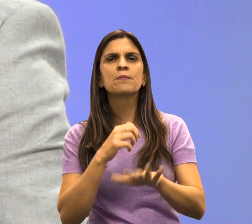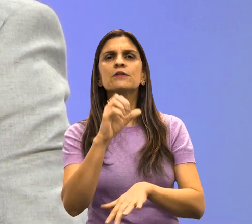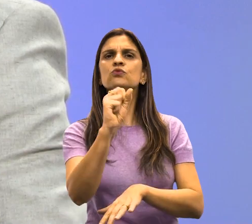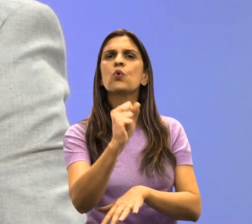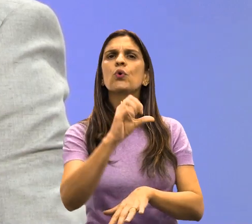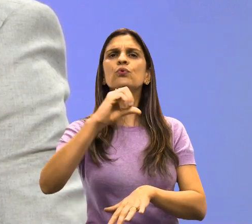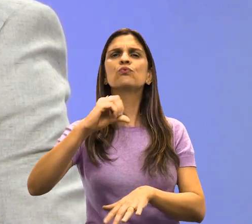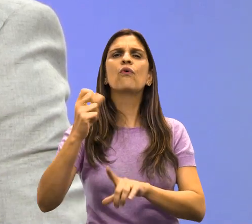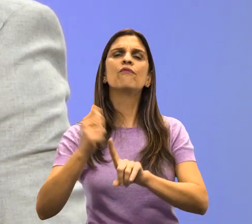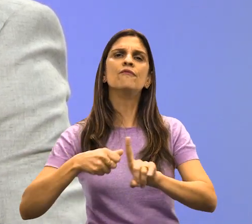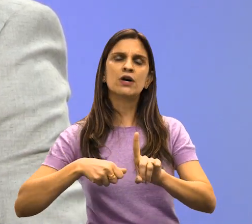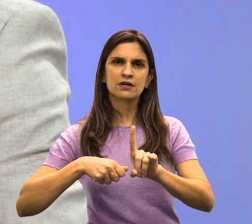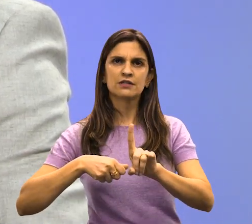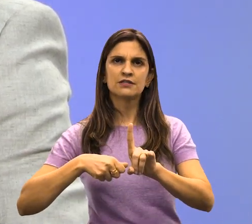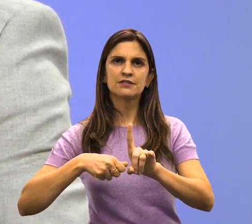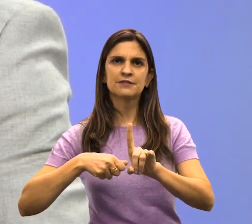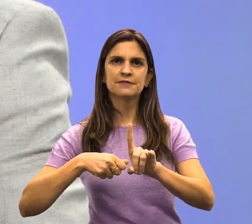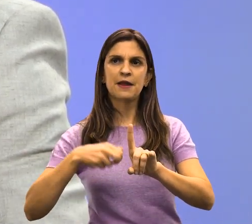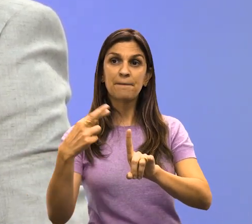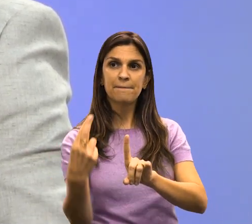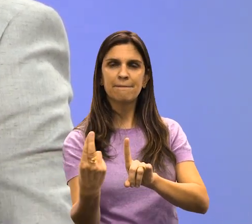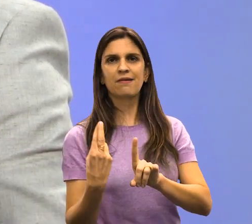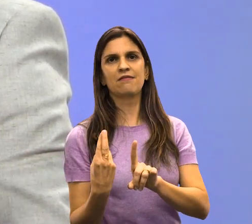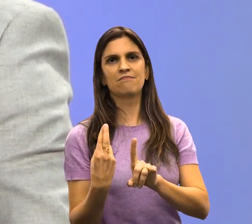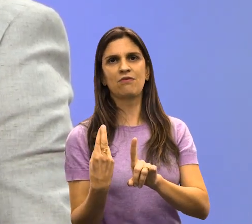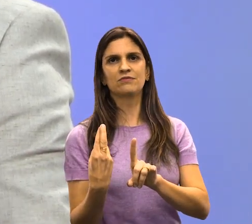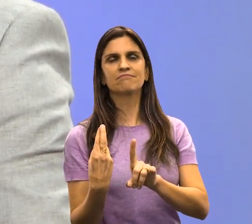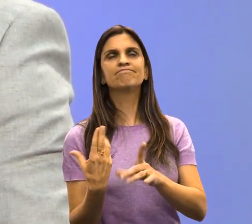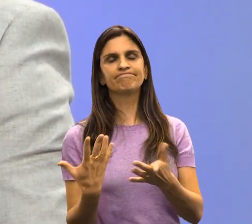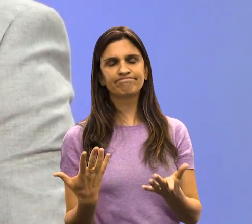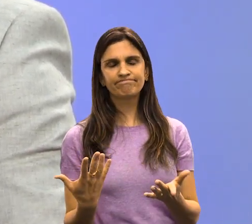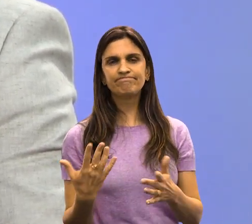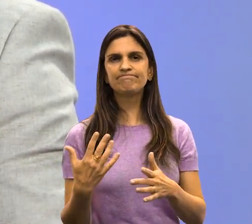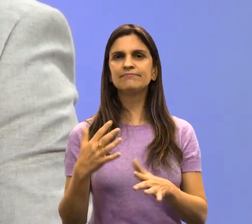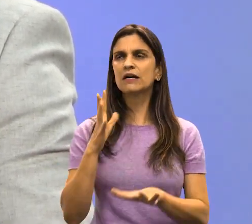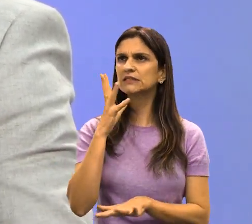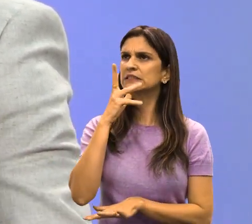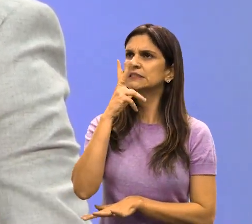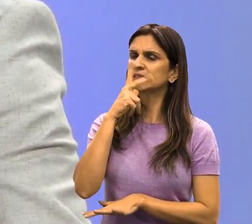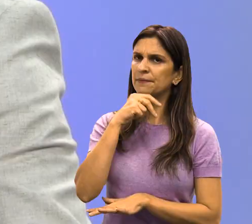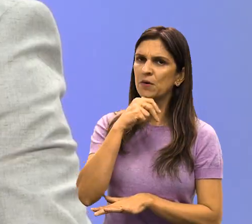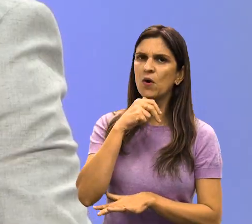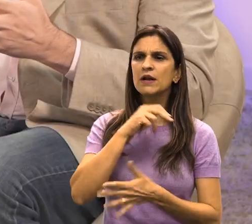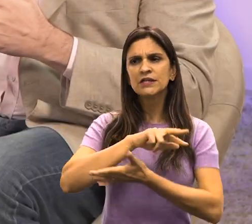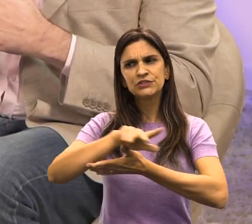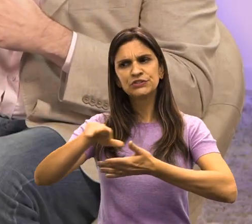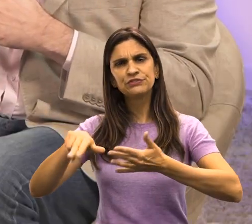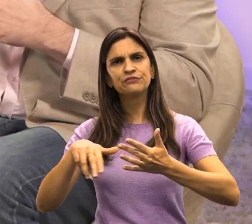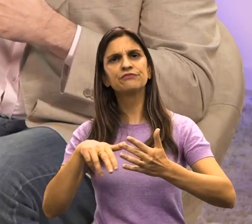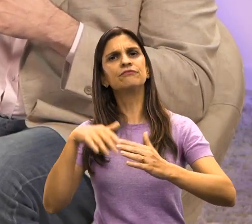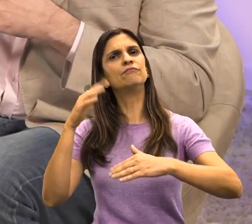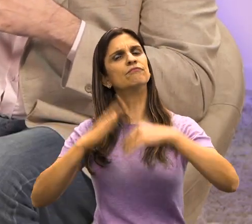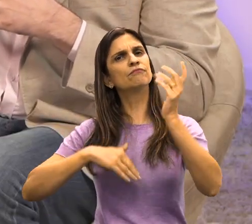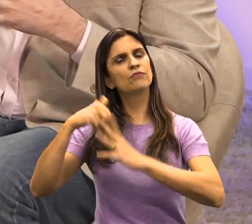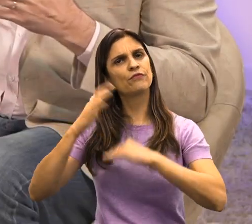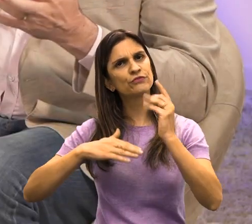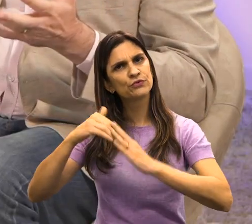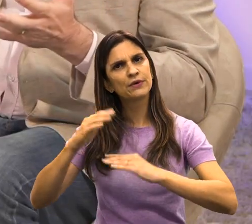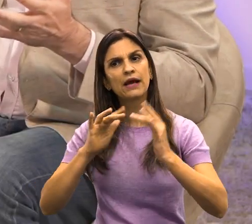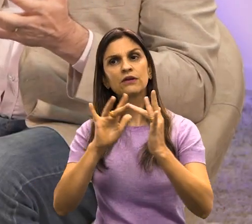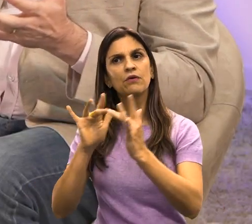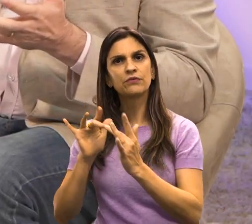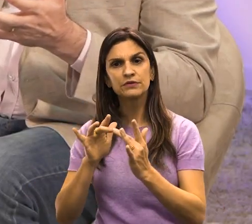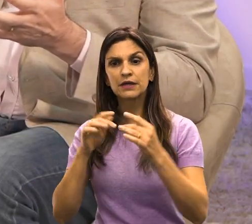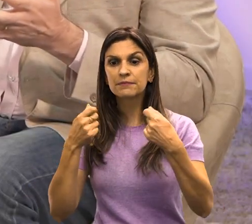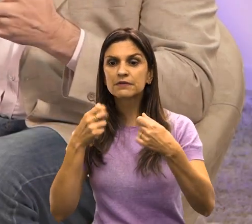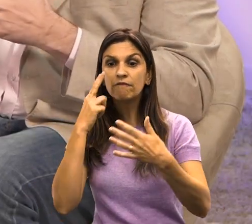9 meses um laudo. Porque o laudo demora, envolve inúmeros profissionais. Ou seja, você já passava o ano ali